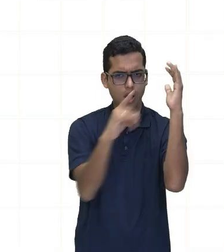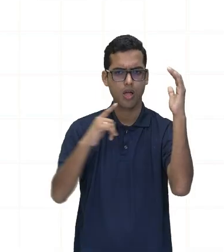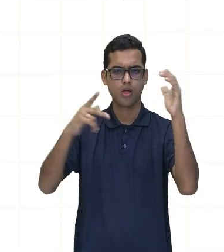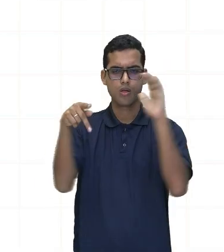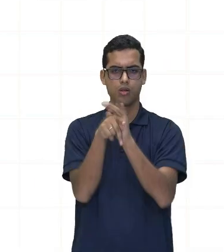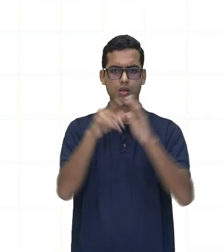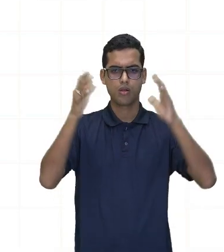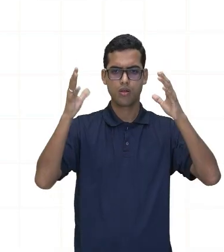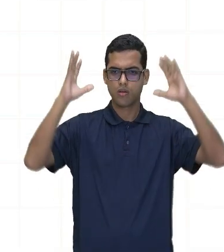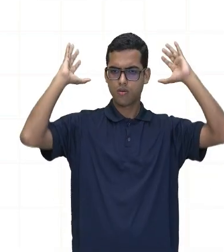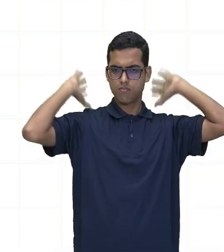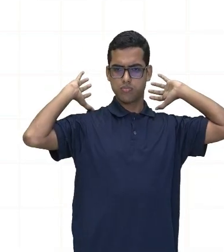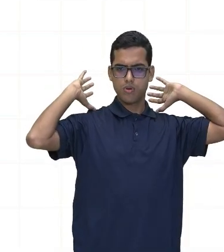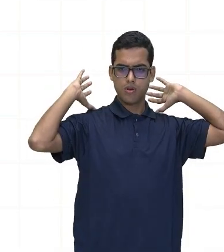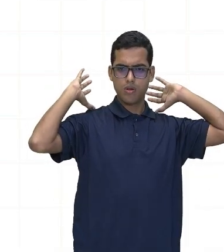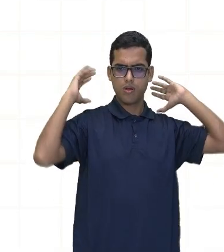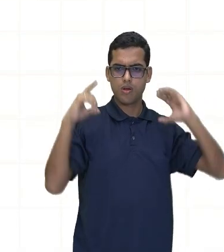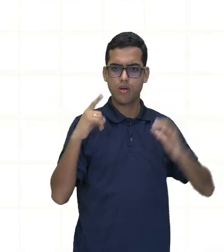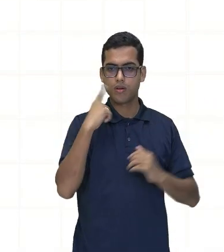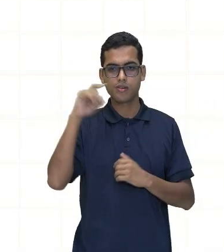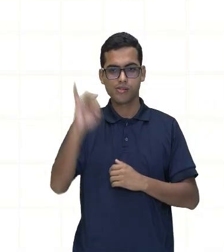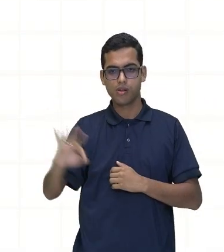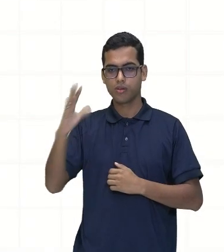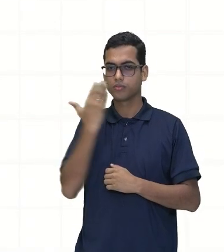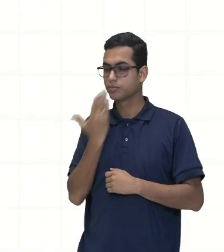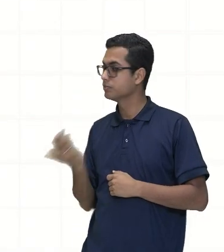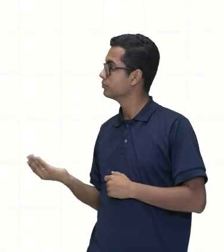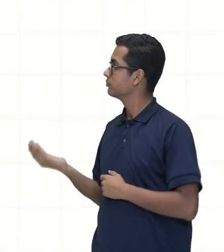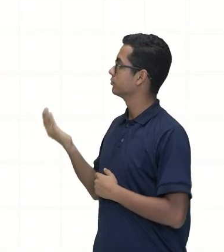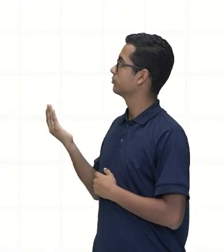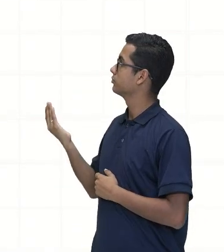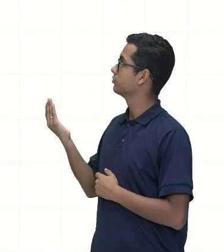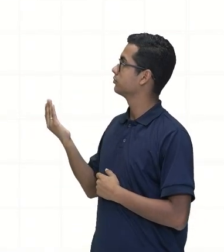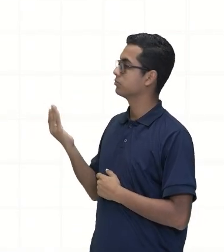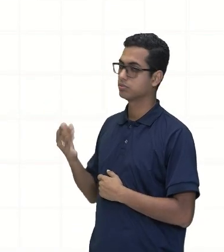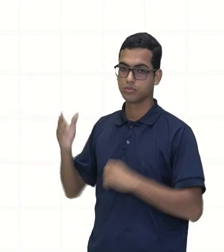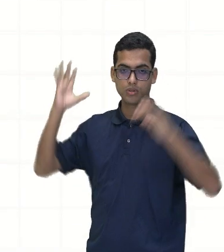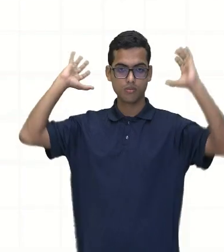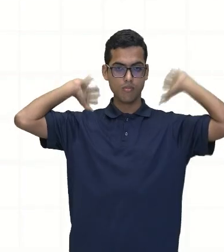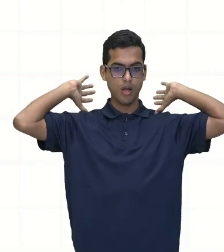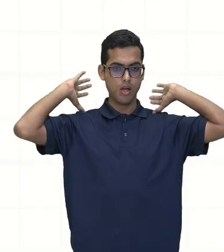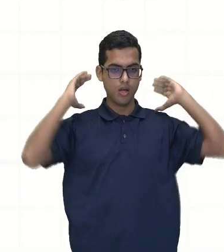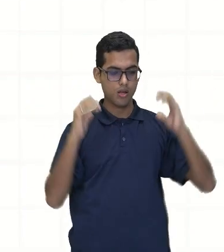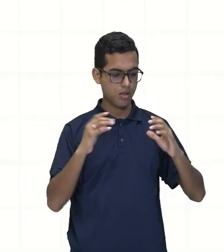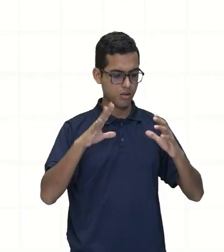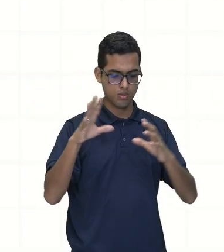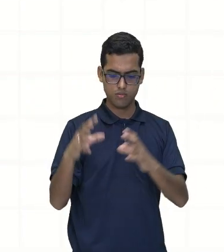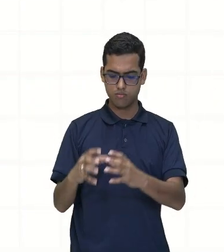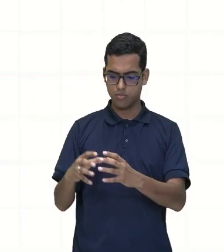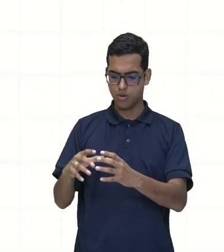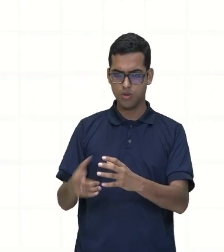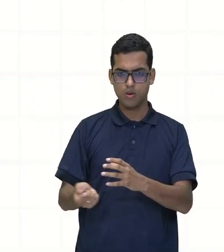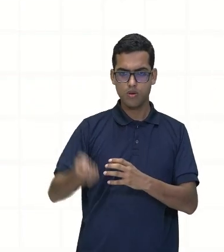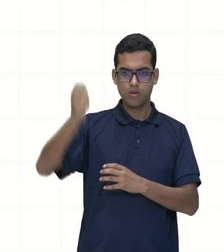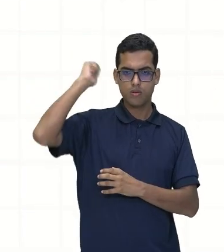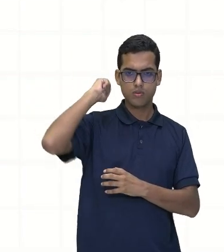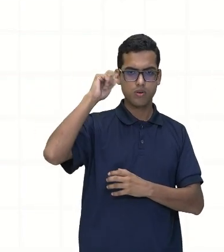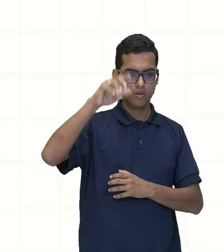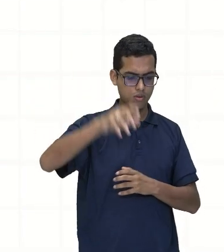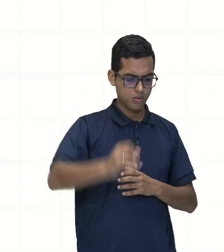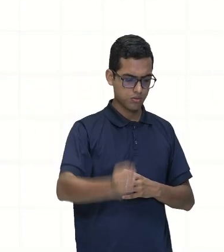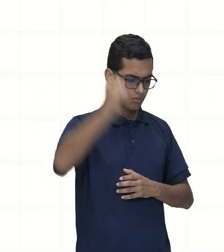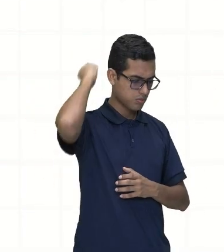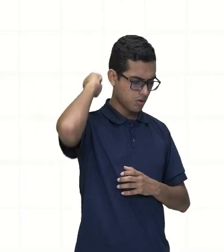como vocês podem observar aí na imagem, que são chamados aí de paneiros, né, que são presos às costas, e aí